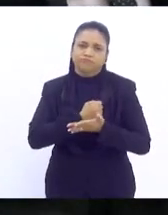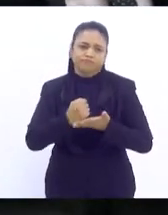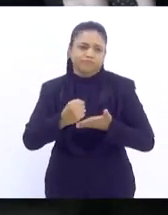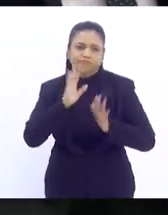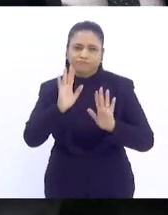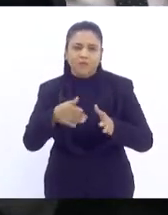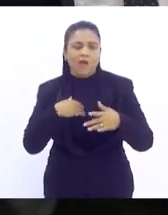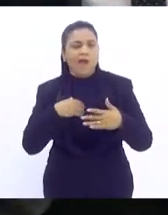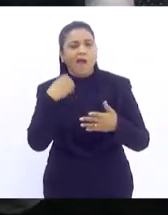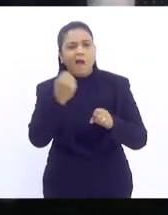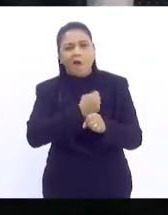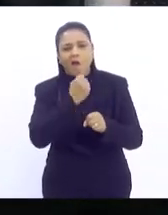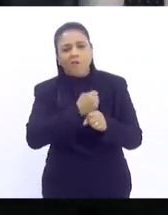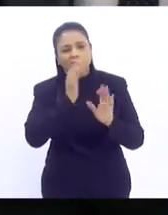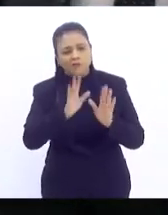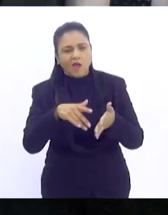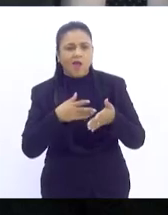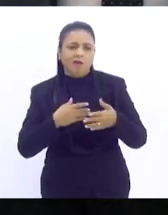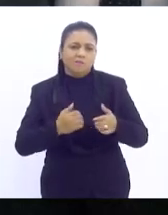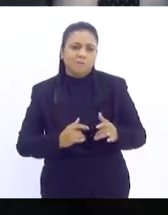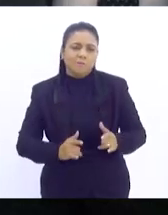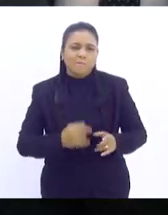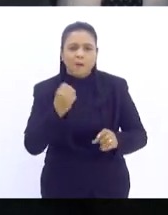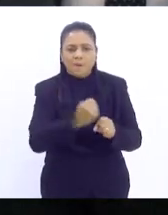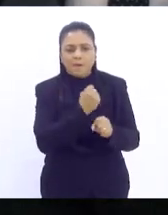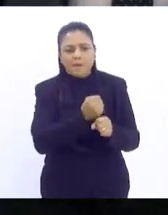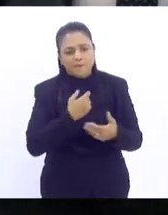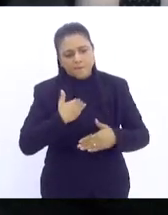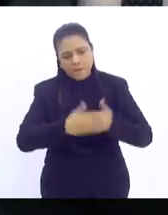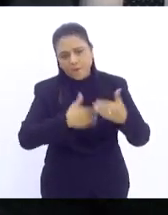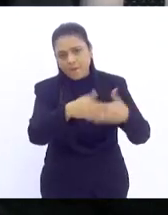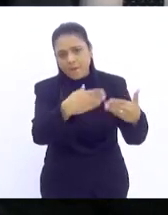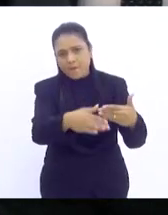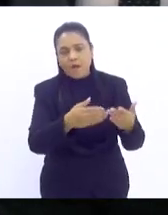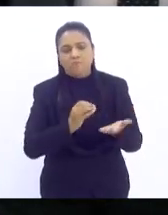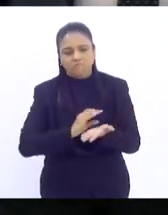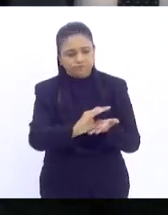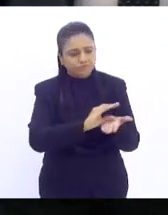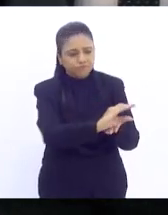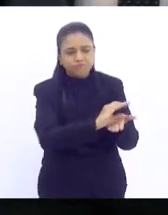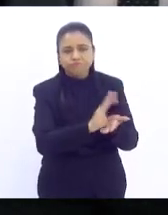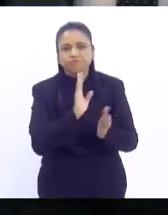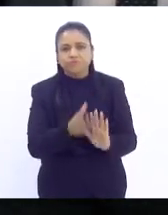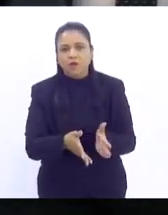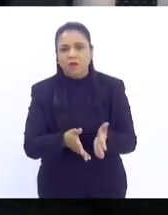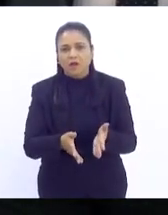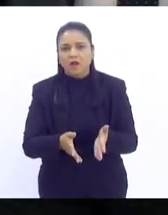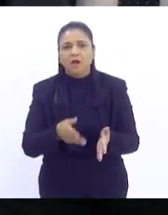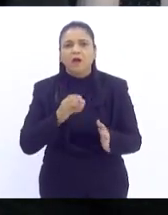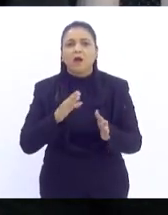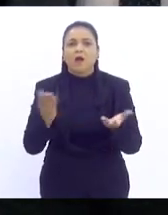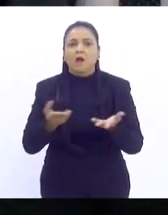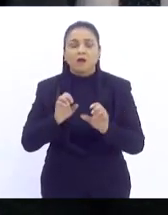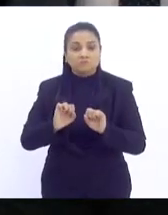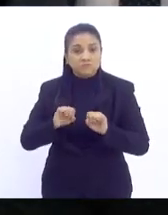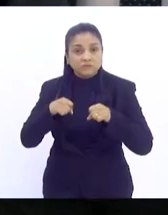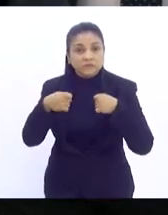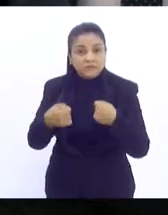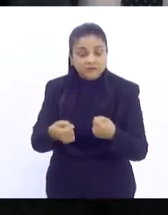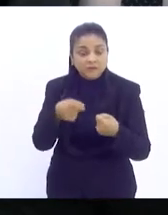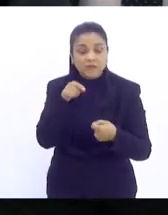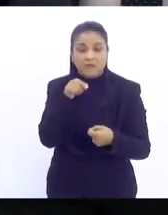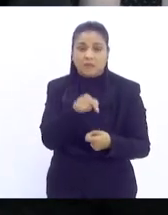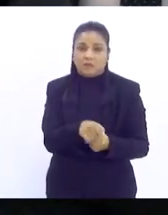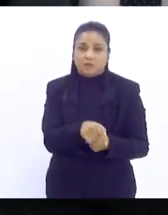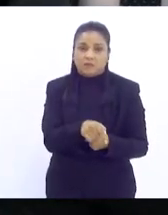tá licenciada tá acontecendo a investimento acontecendo ali longe de mim defendeu deixar defender o que ali